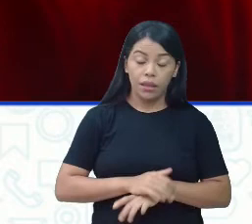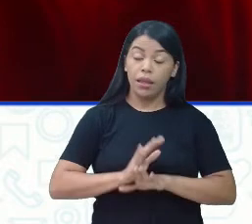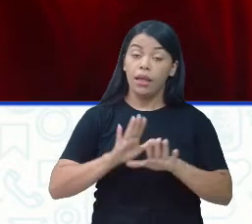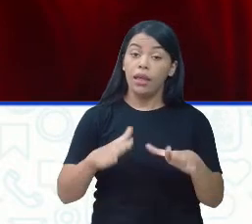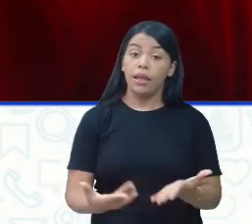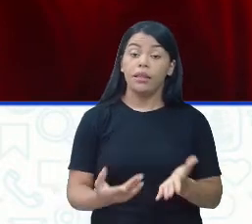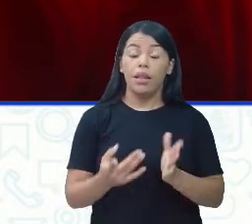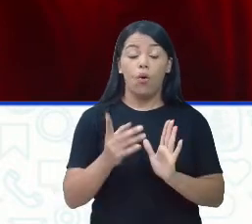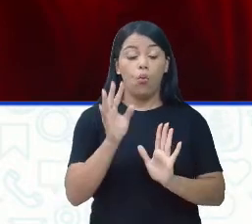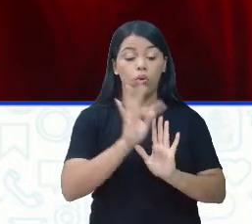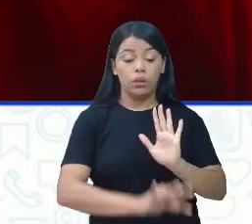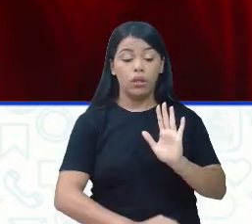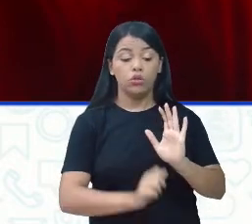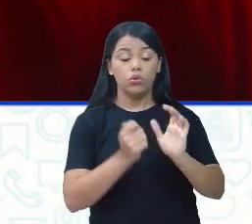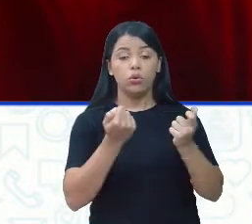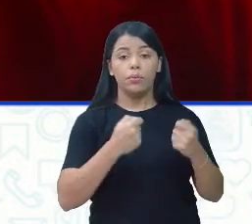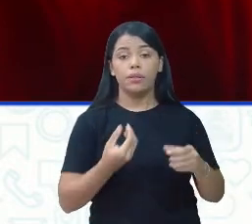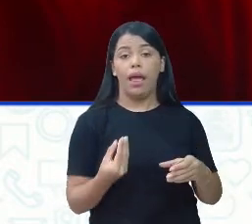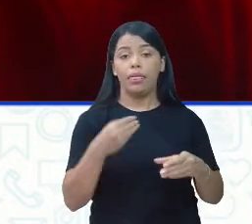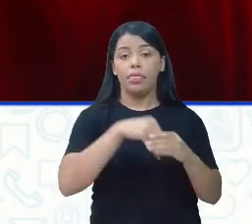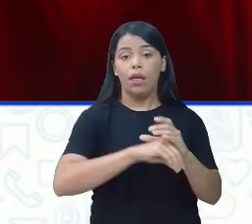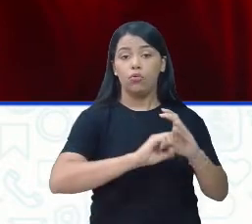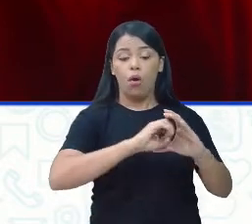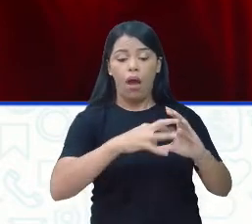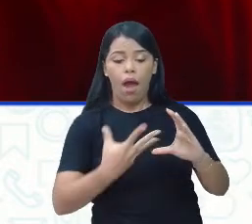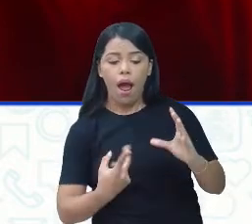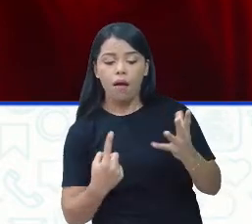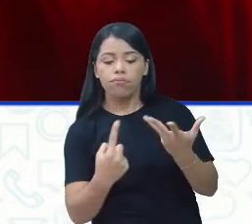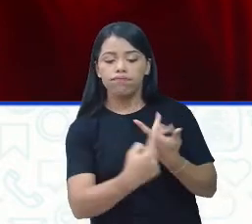série de características de